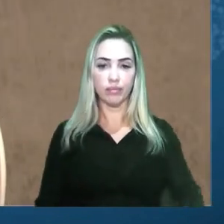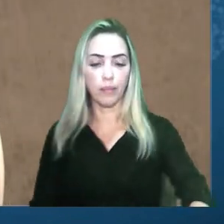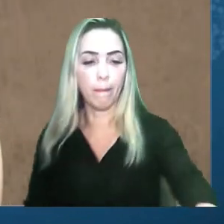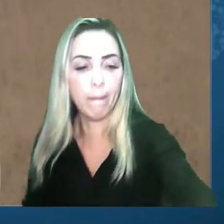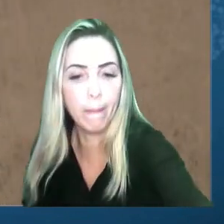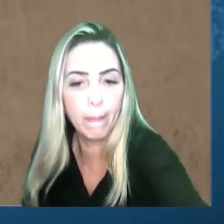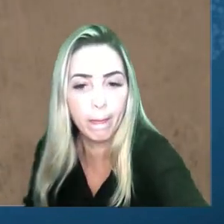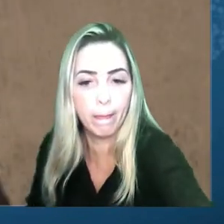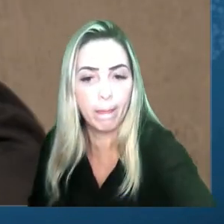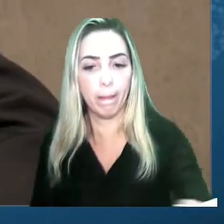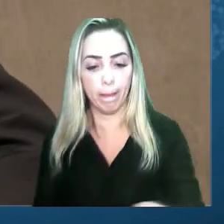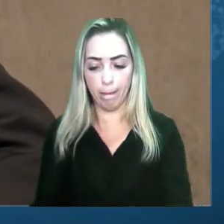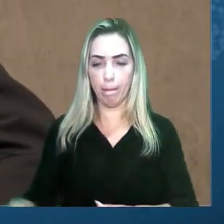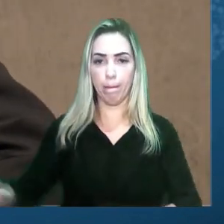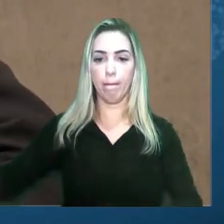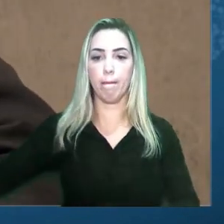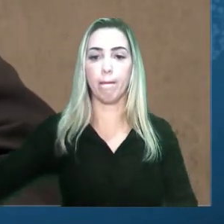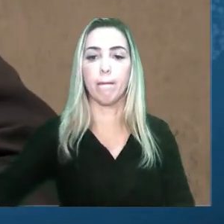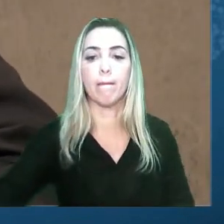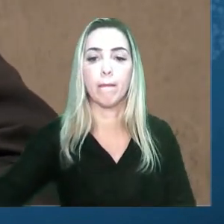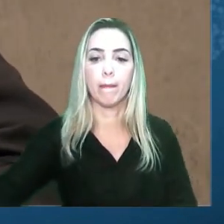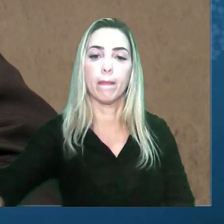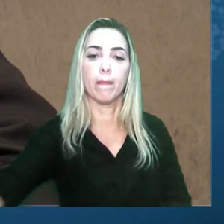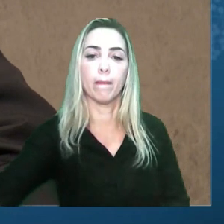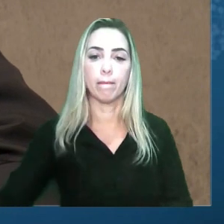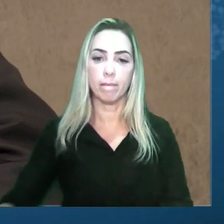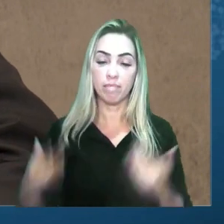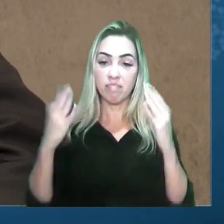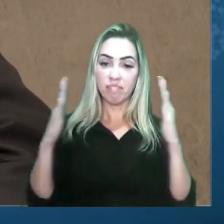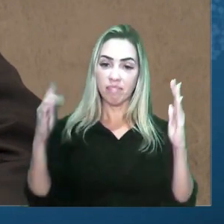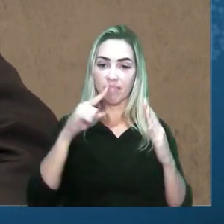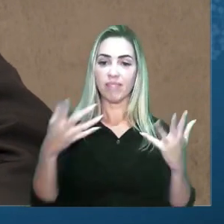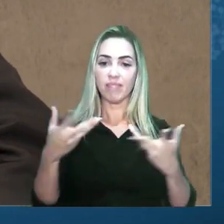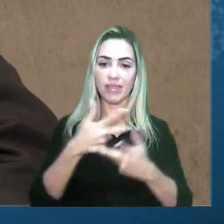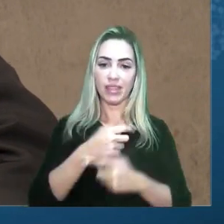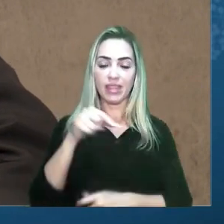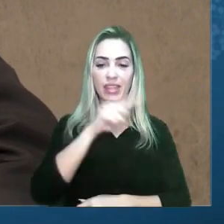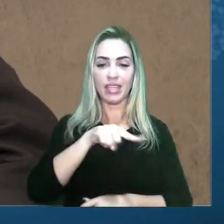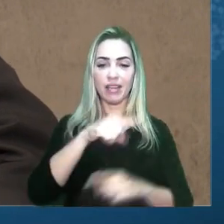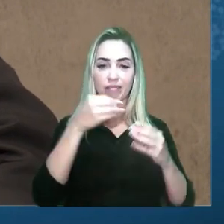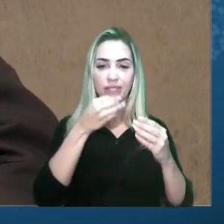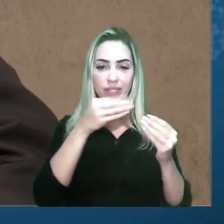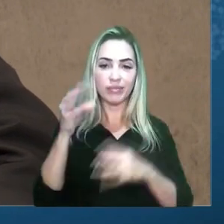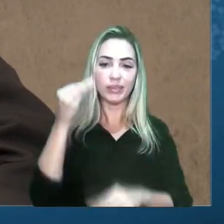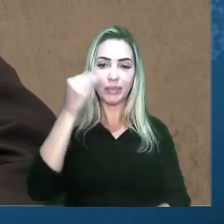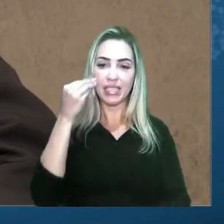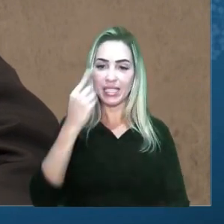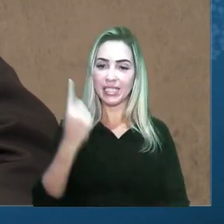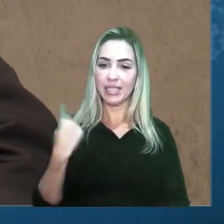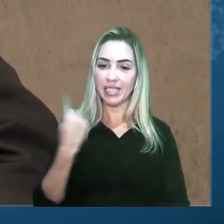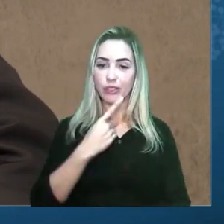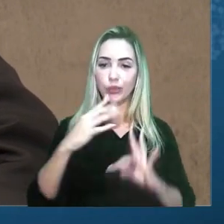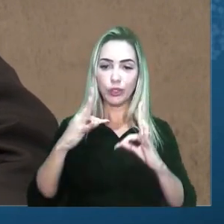Parabéns, Suene, excelente, né, passar toda essa experiência que você teve aí